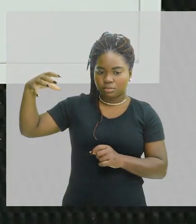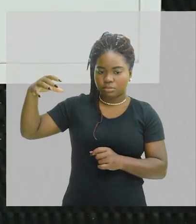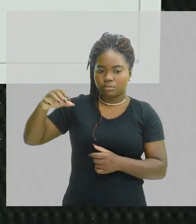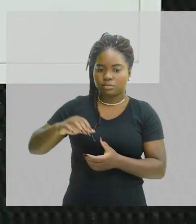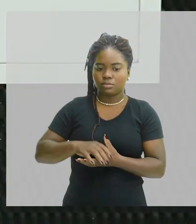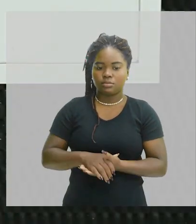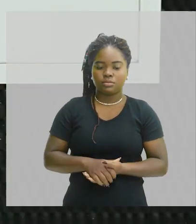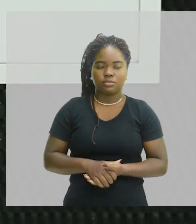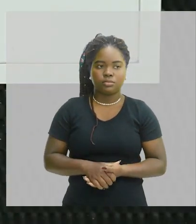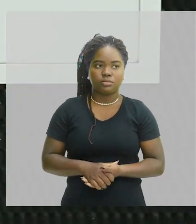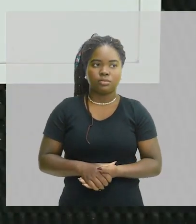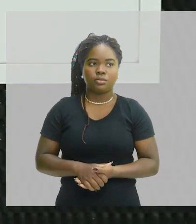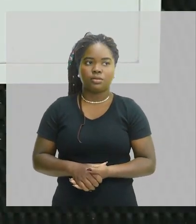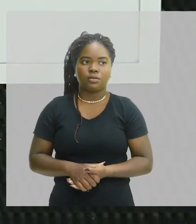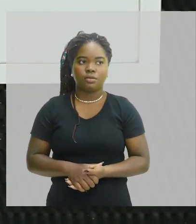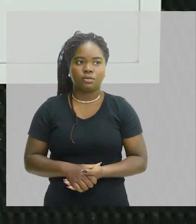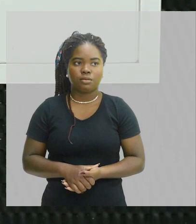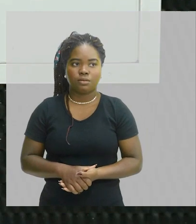lâmpada,